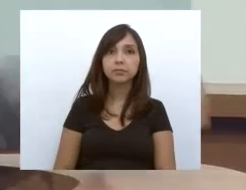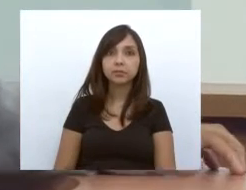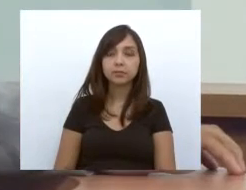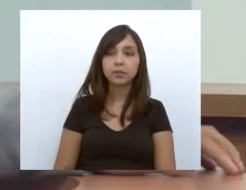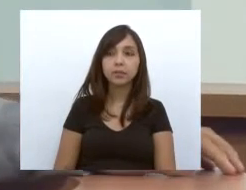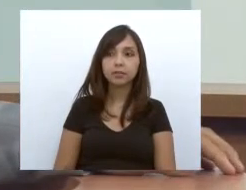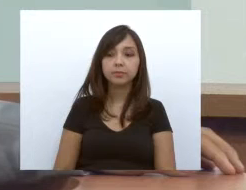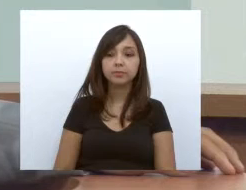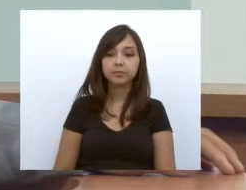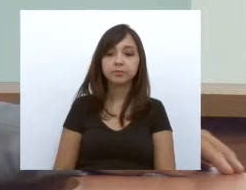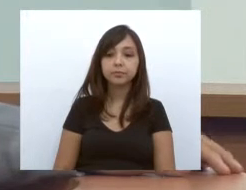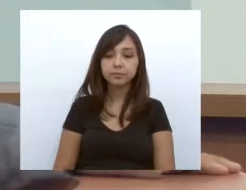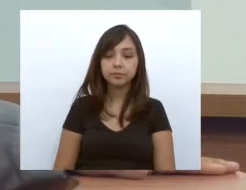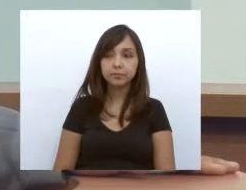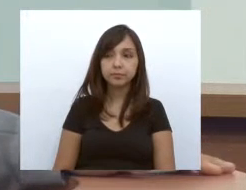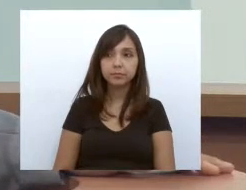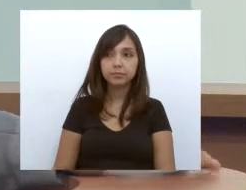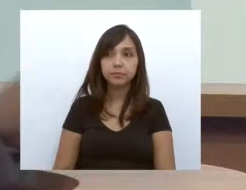quero